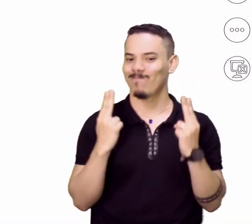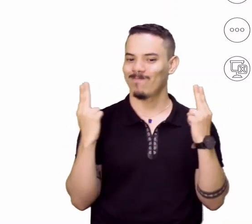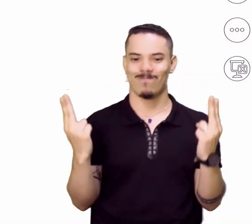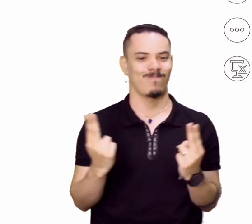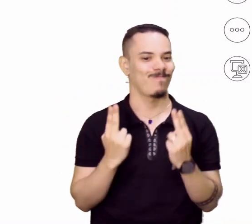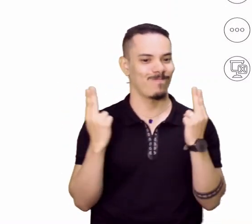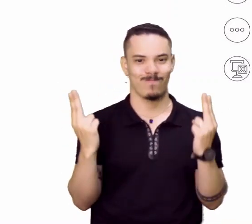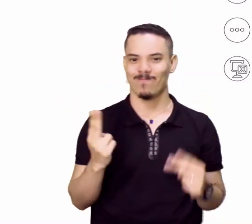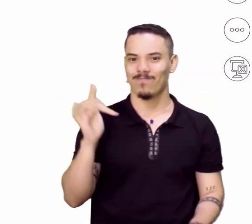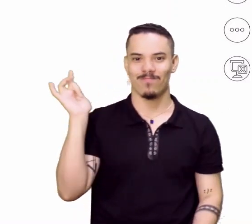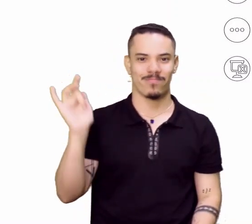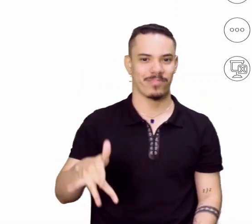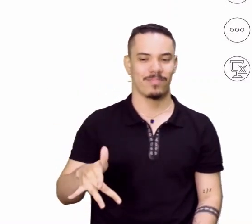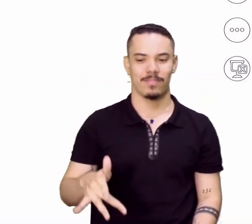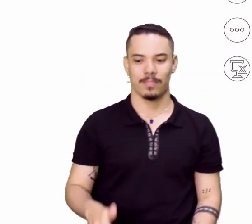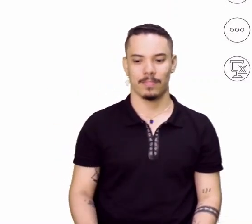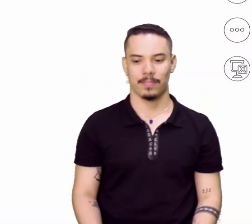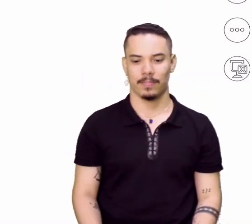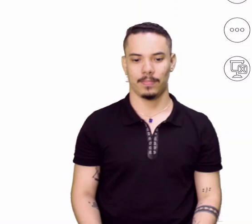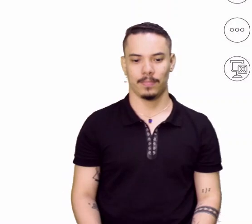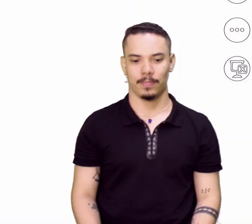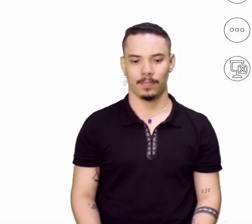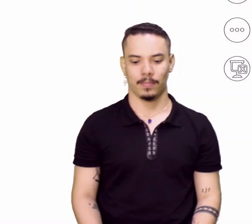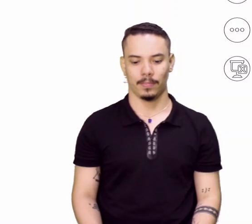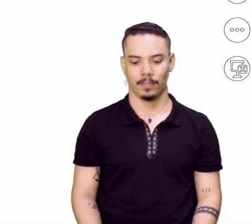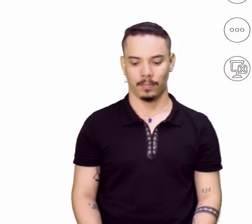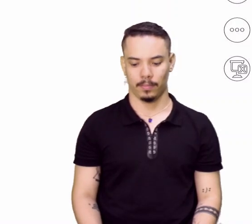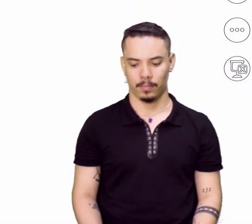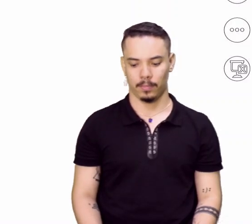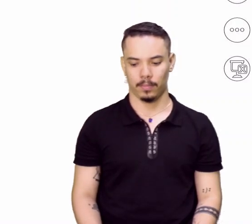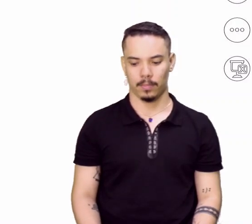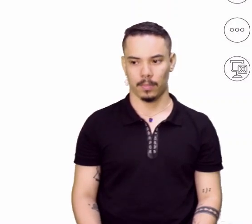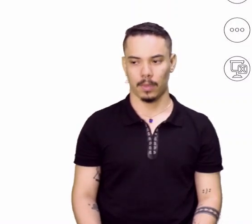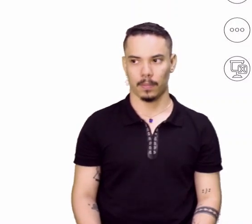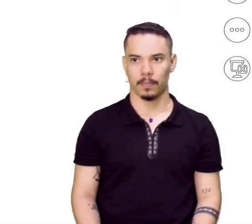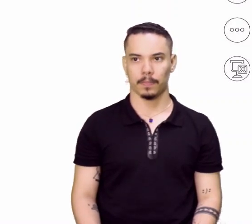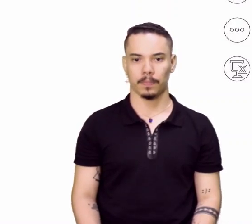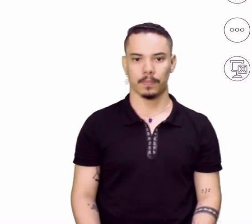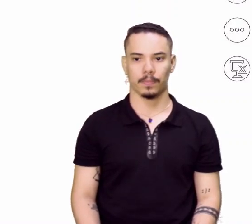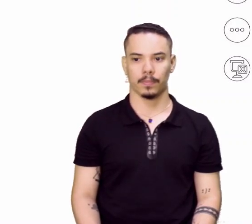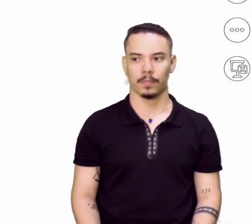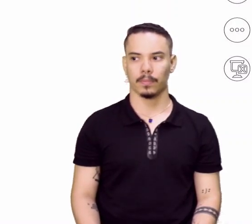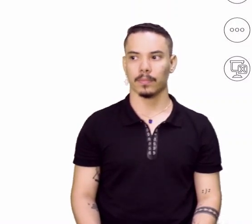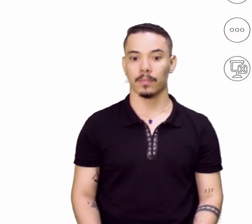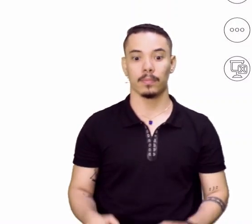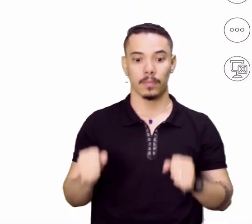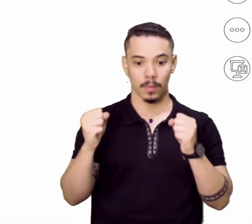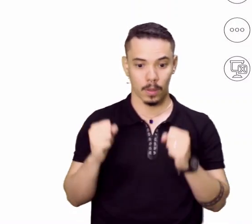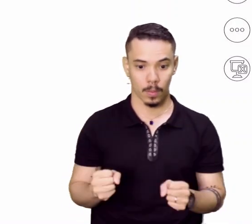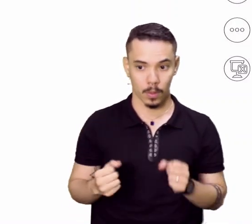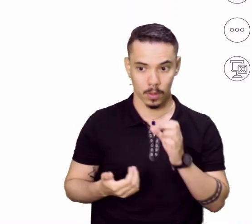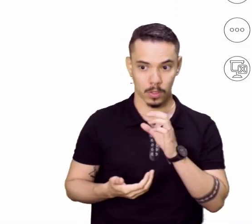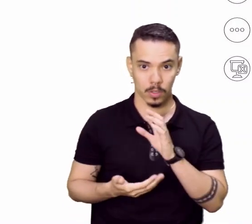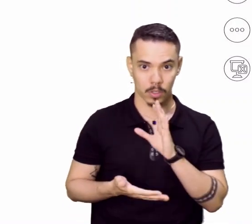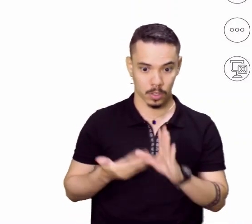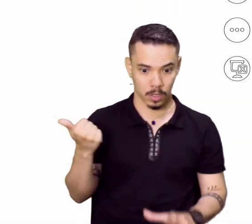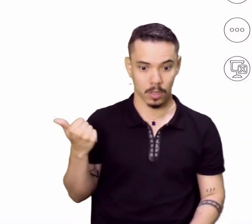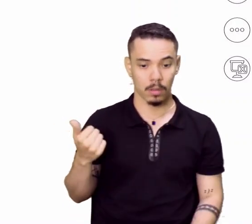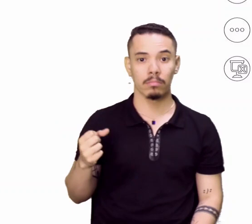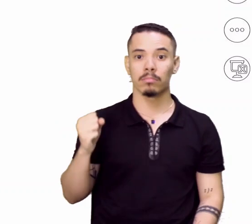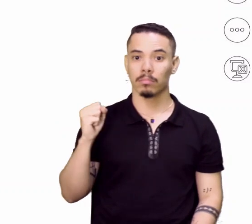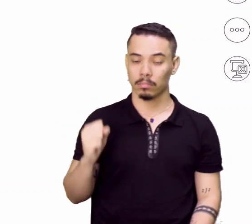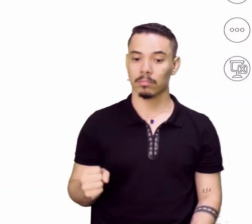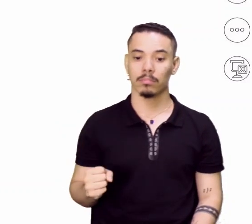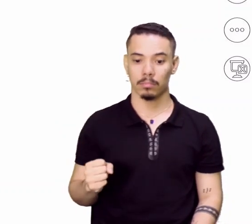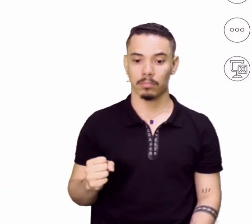virou lata véia. Então, that's the car that I used to own. Posso omitir isso aqui? Pode.